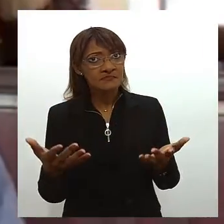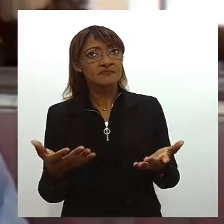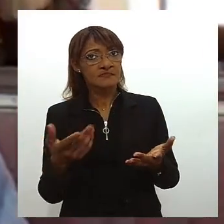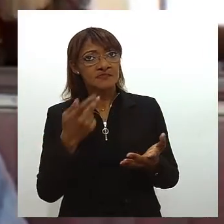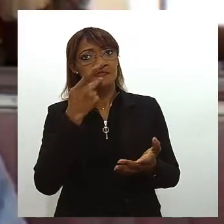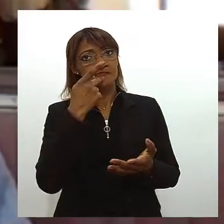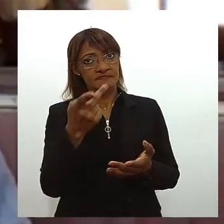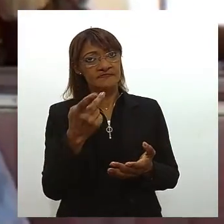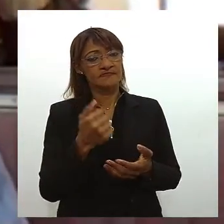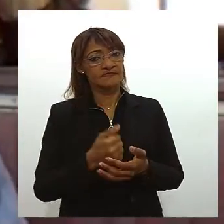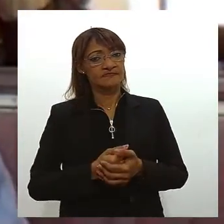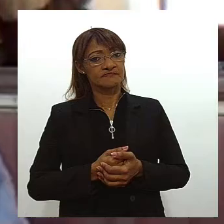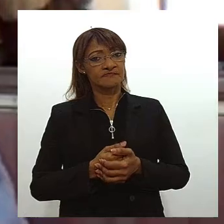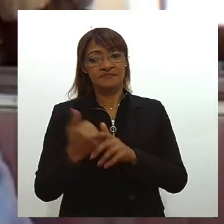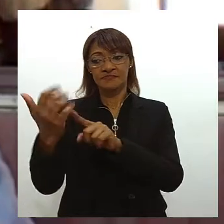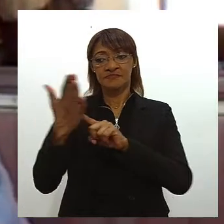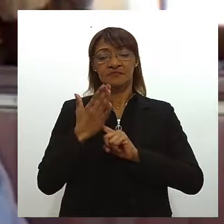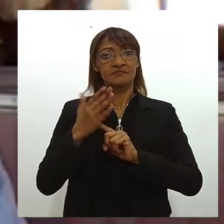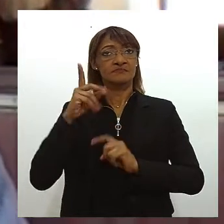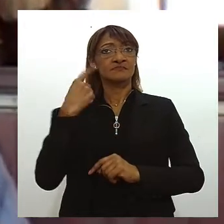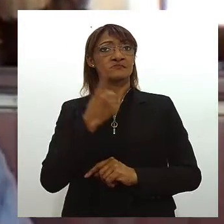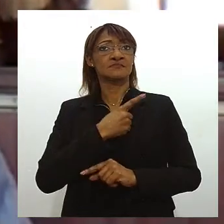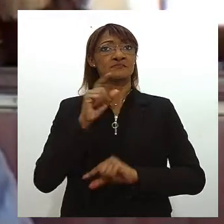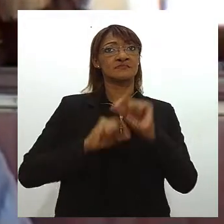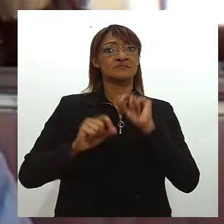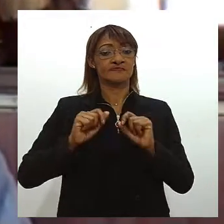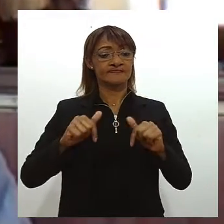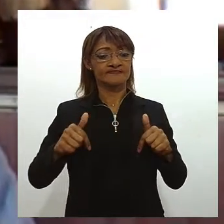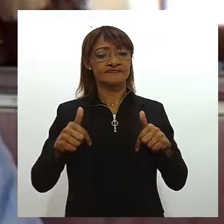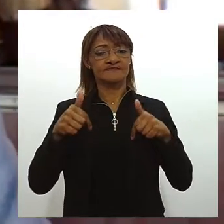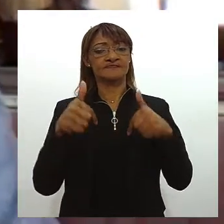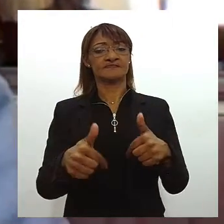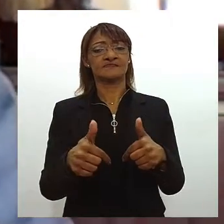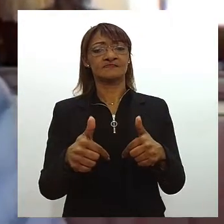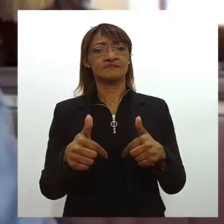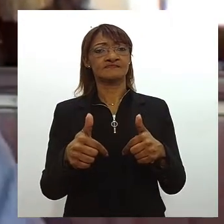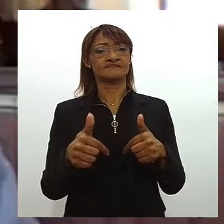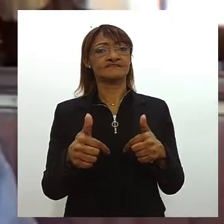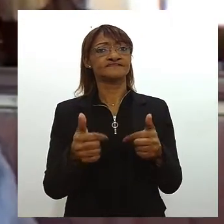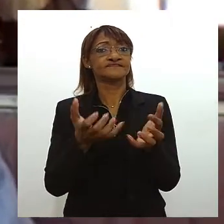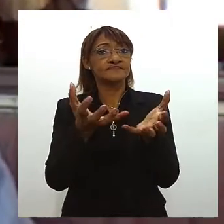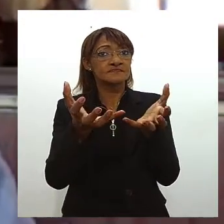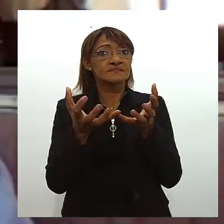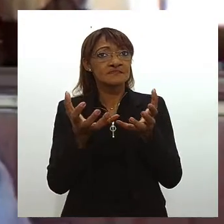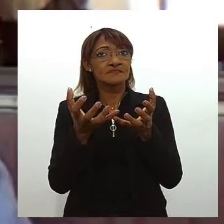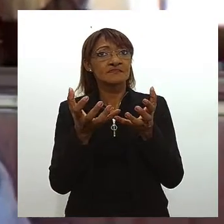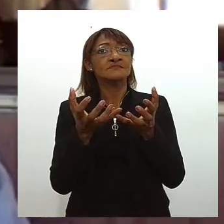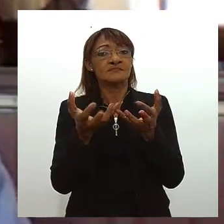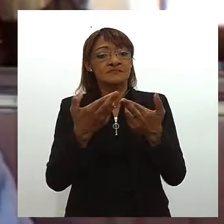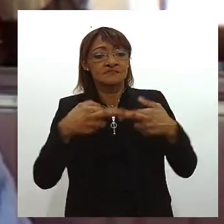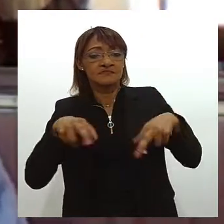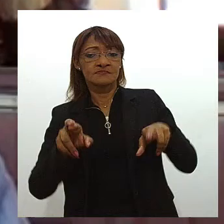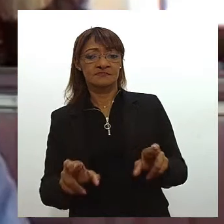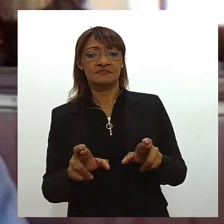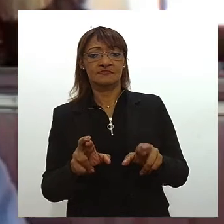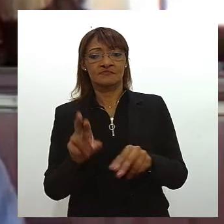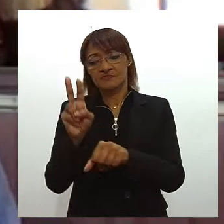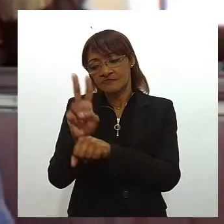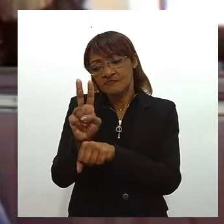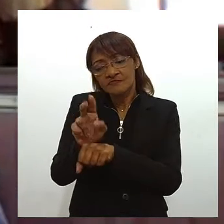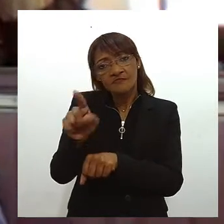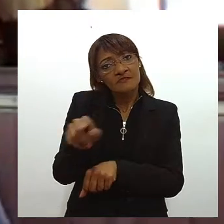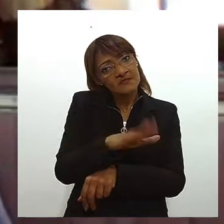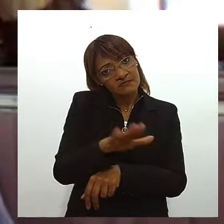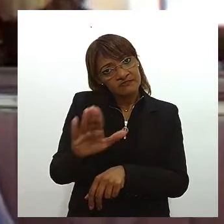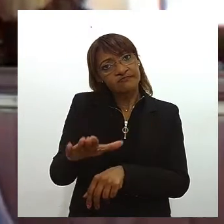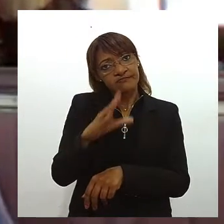nós alguma coisa, isso tem que nos desafiar a buscar, encontrar alternativas para proteger as nossas crianças